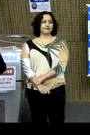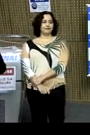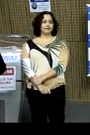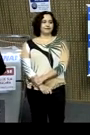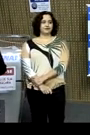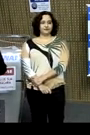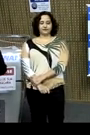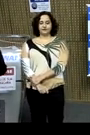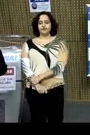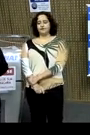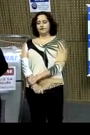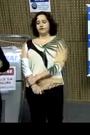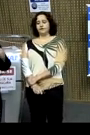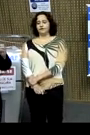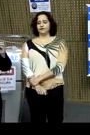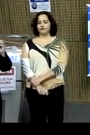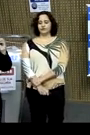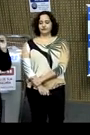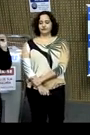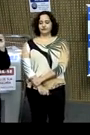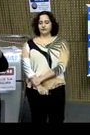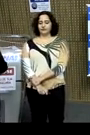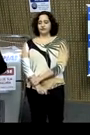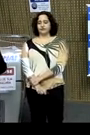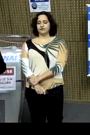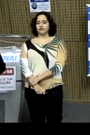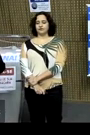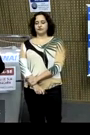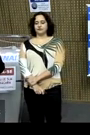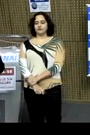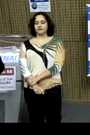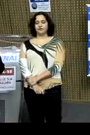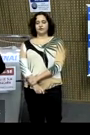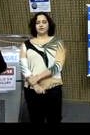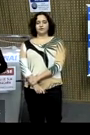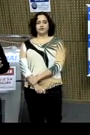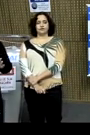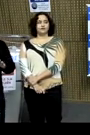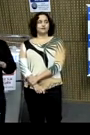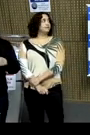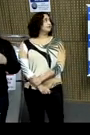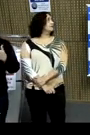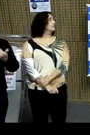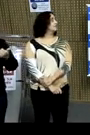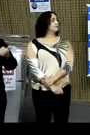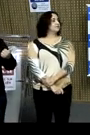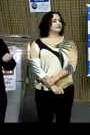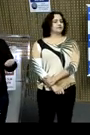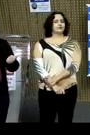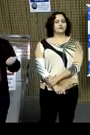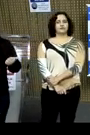da unidade do SF Aerorancho 4, que é essa atenção integral a esse pré-natal. E um